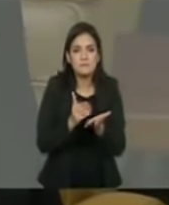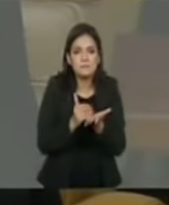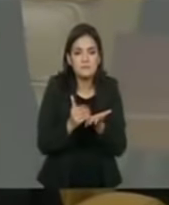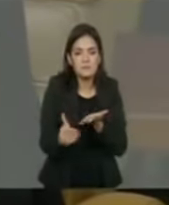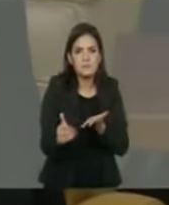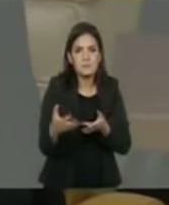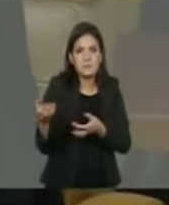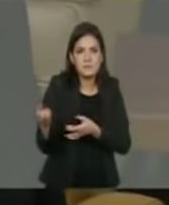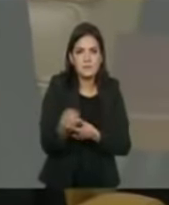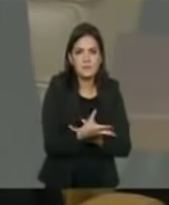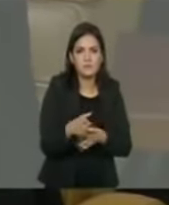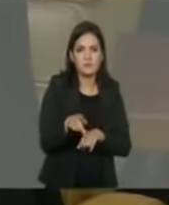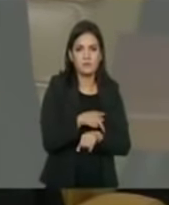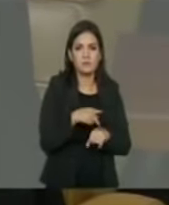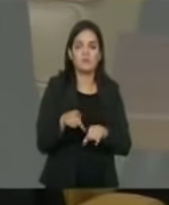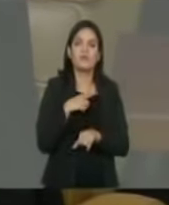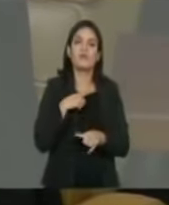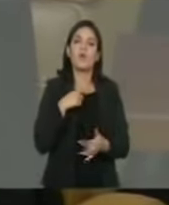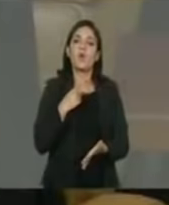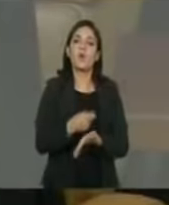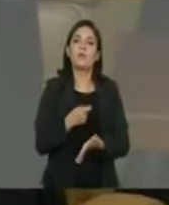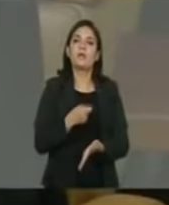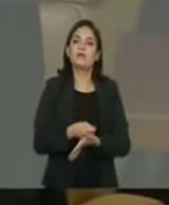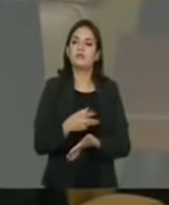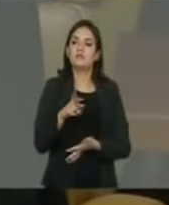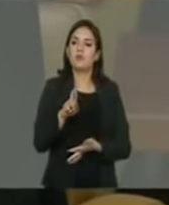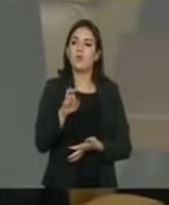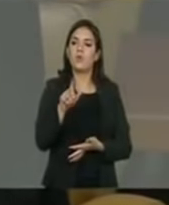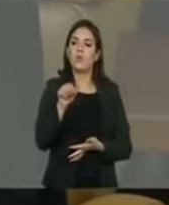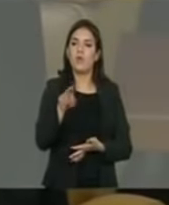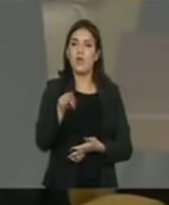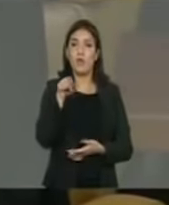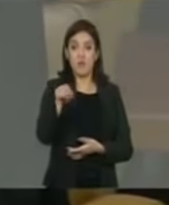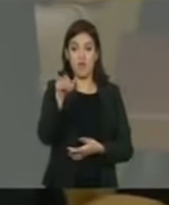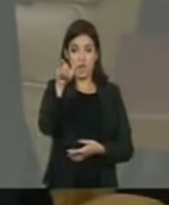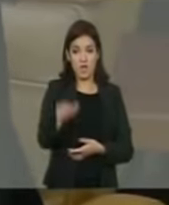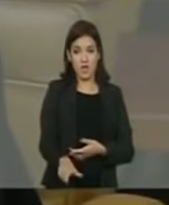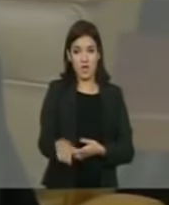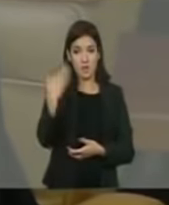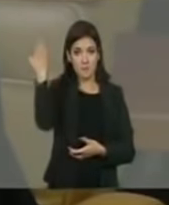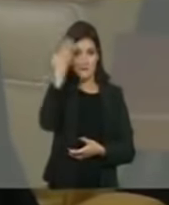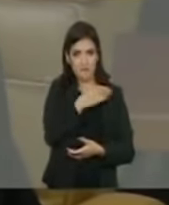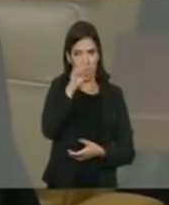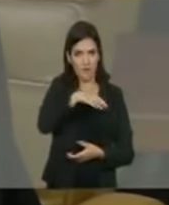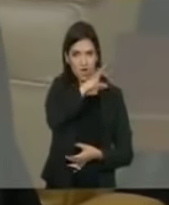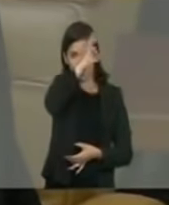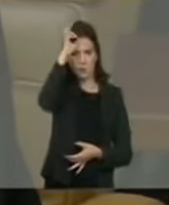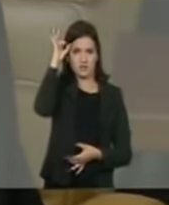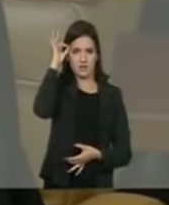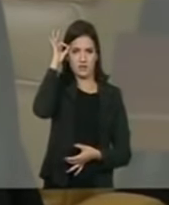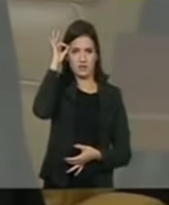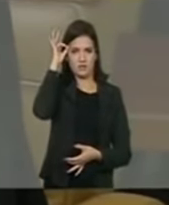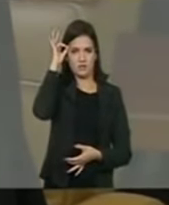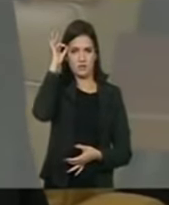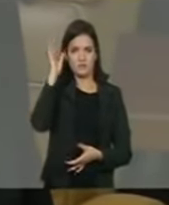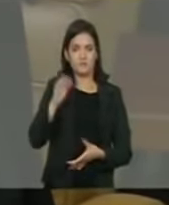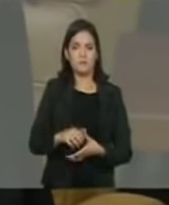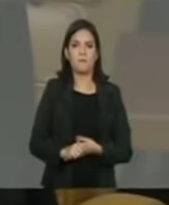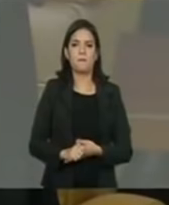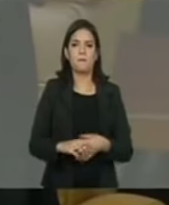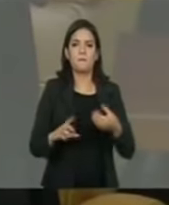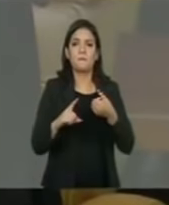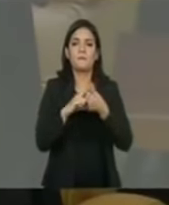a obrigação de o réu provar a sua própria inocência com efeito o artigo